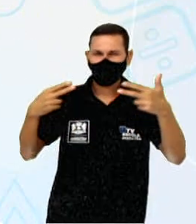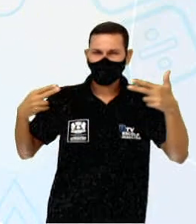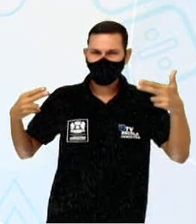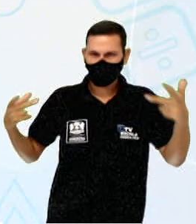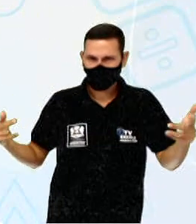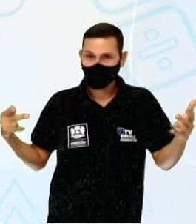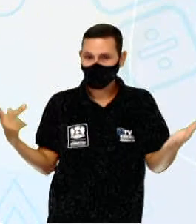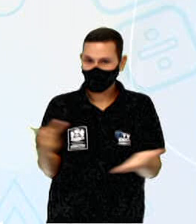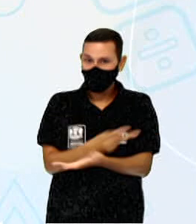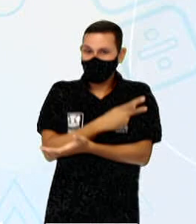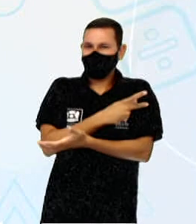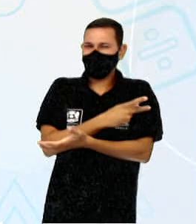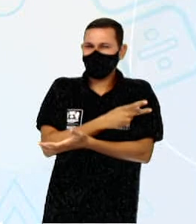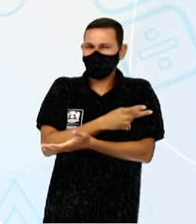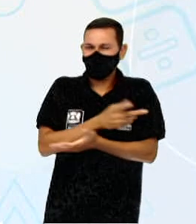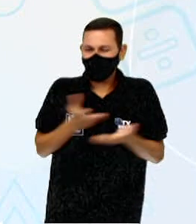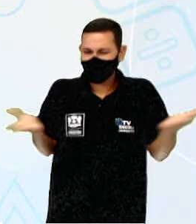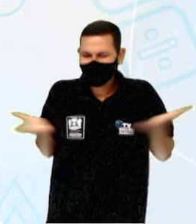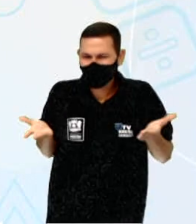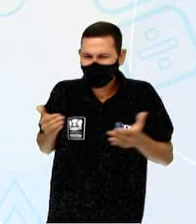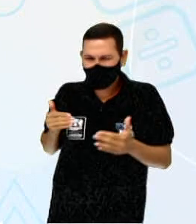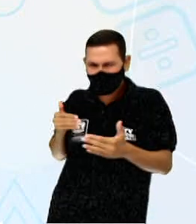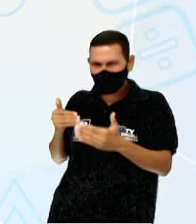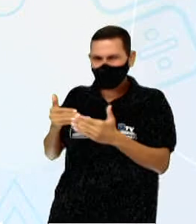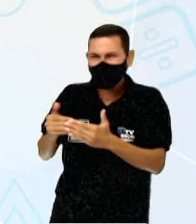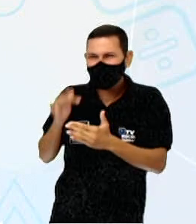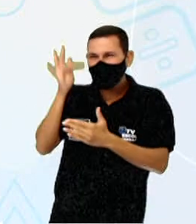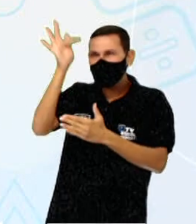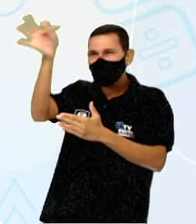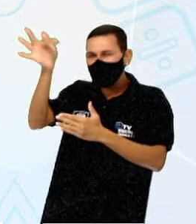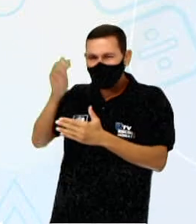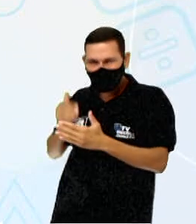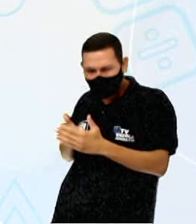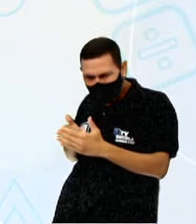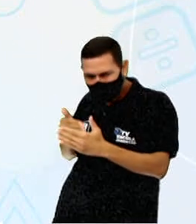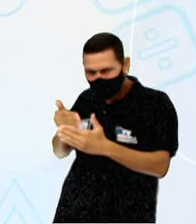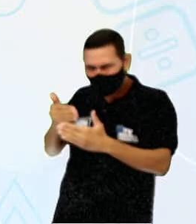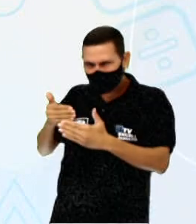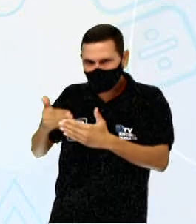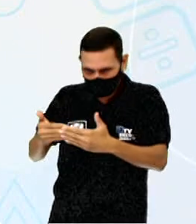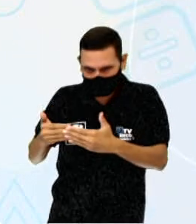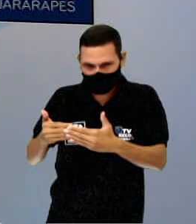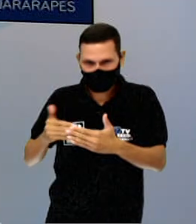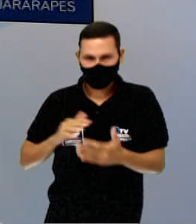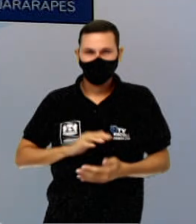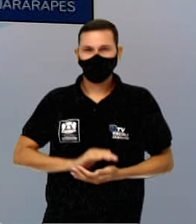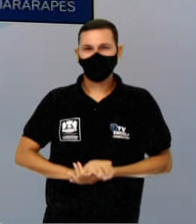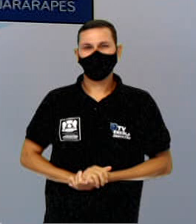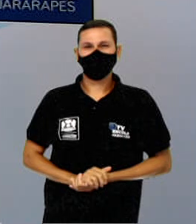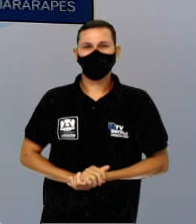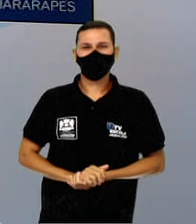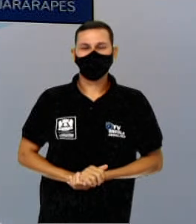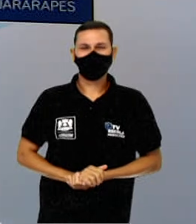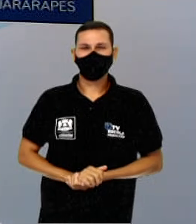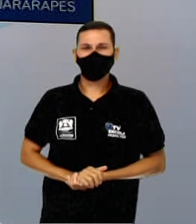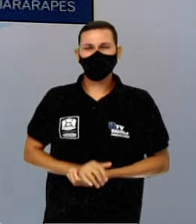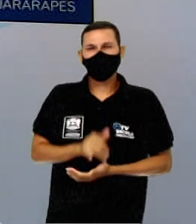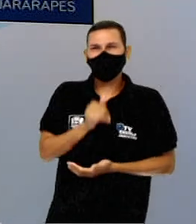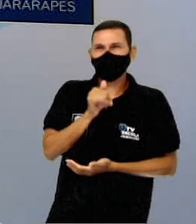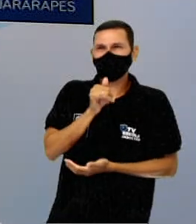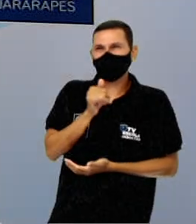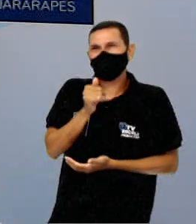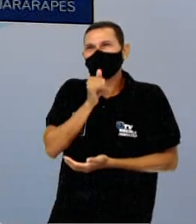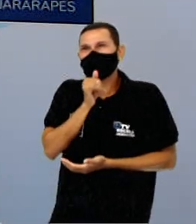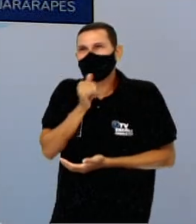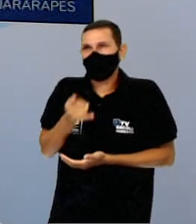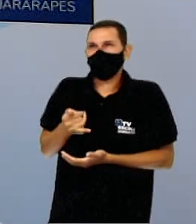prestes a acontecer um futuro que está planejado ou está prestes a acontecer certo então a gente